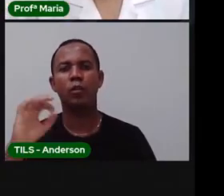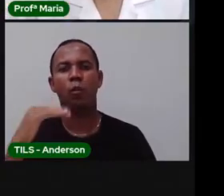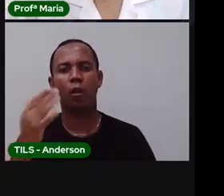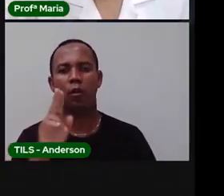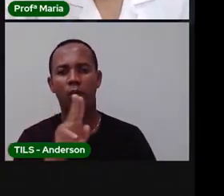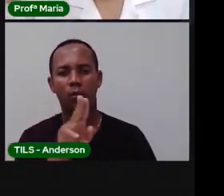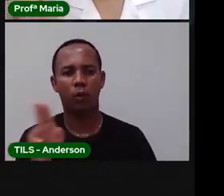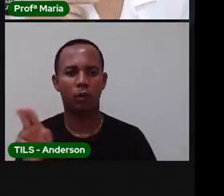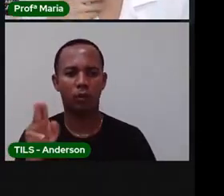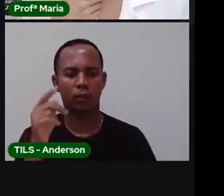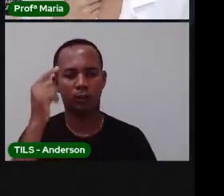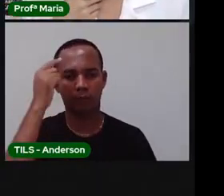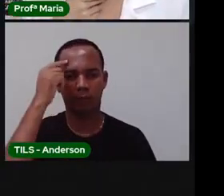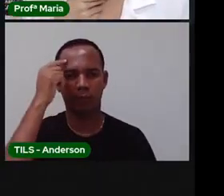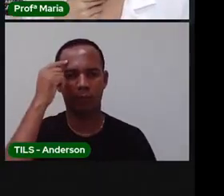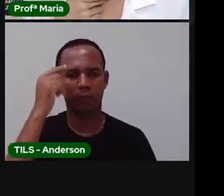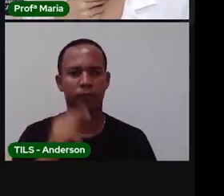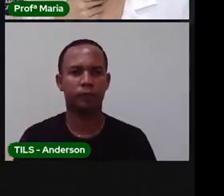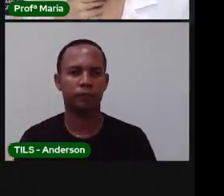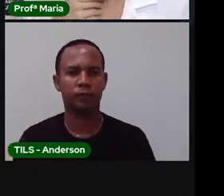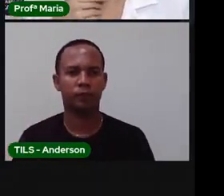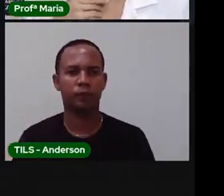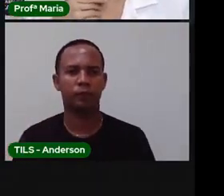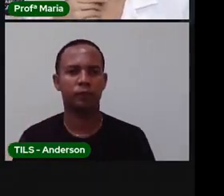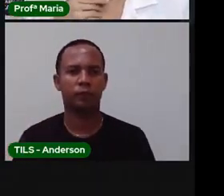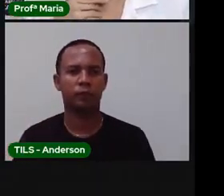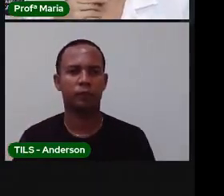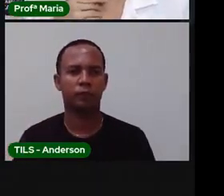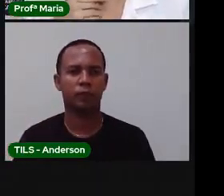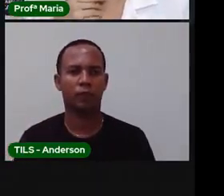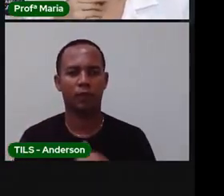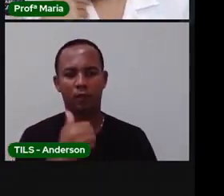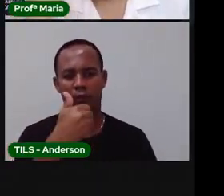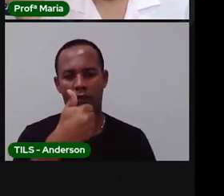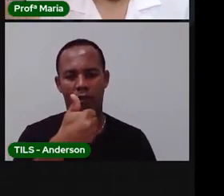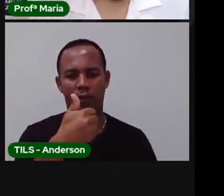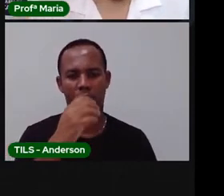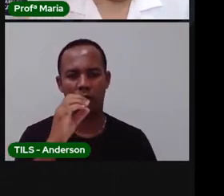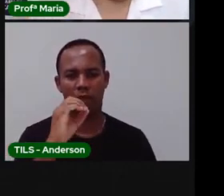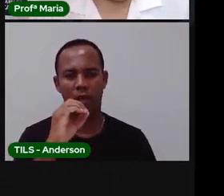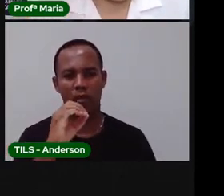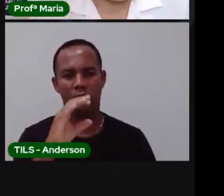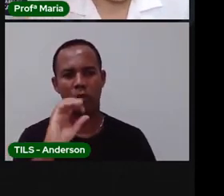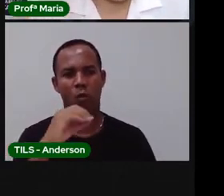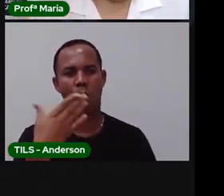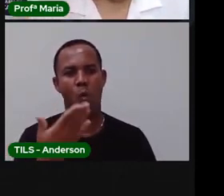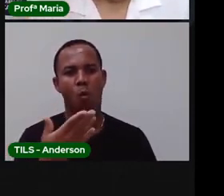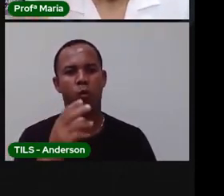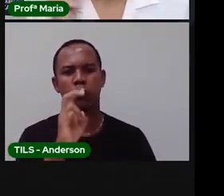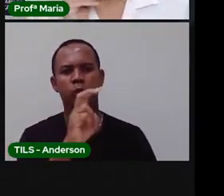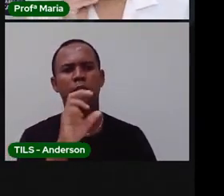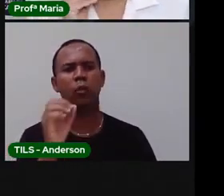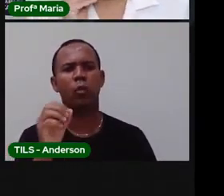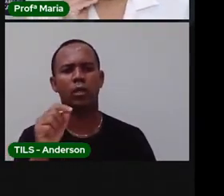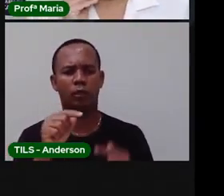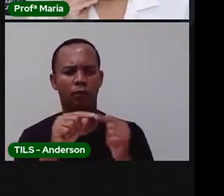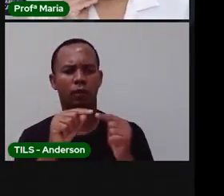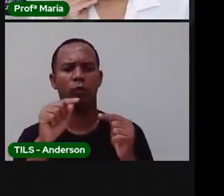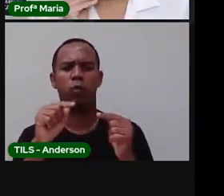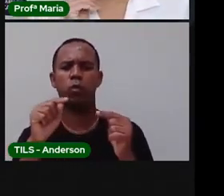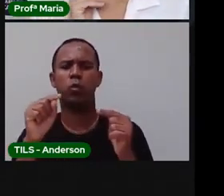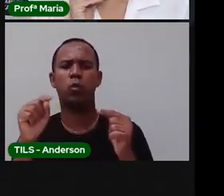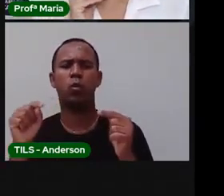questão de cima. E aí ele está pulando de quanto em quanto? 10 em 10, 50 em 50, 30 em